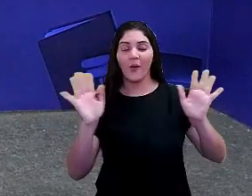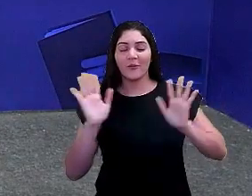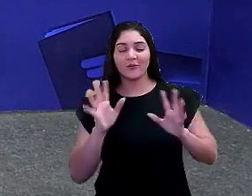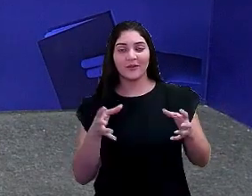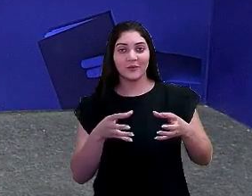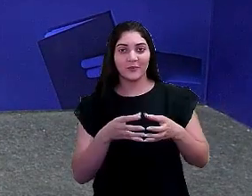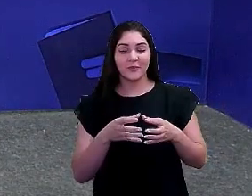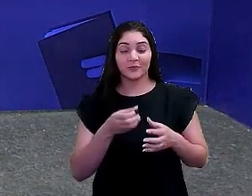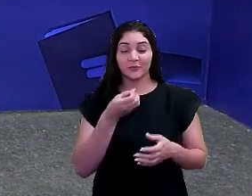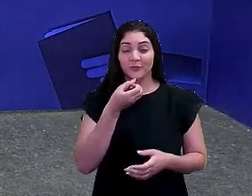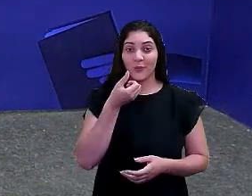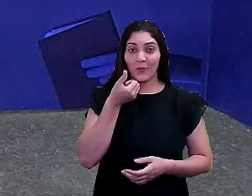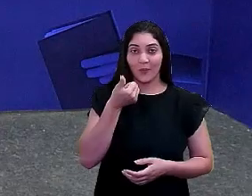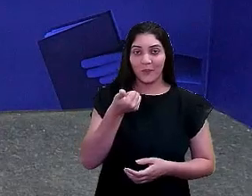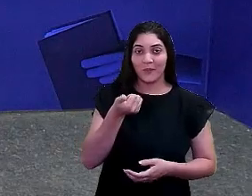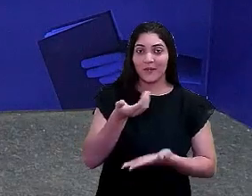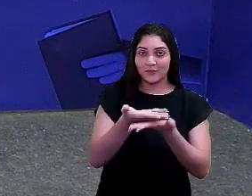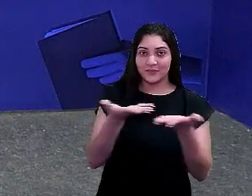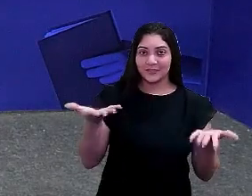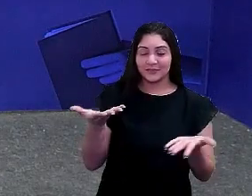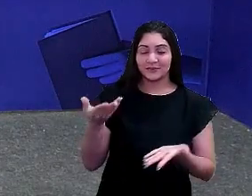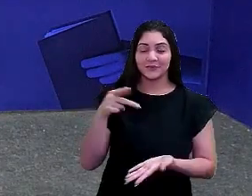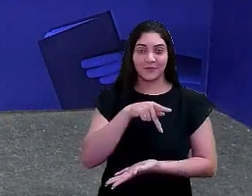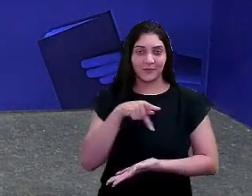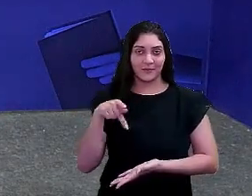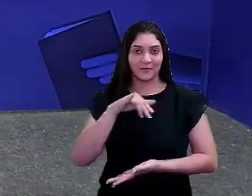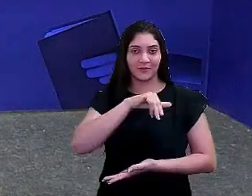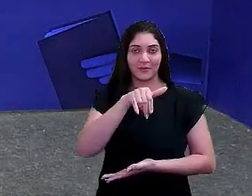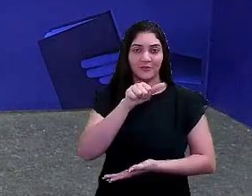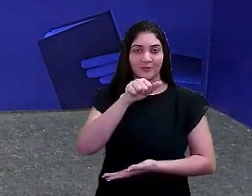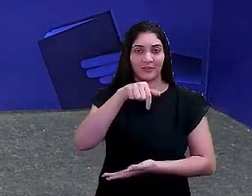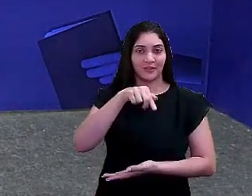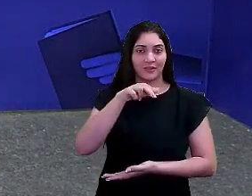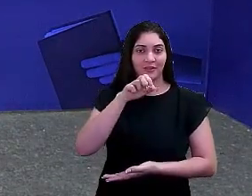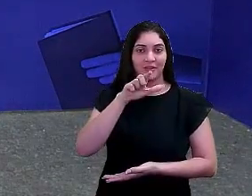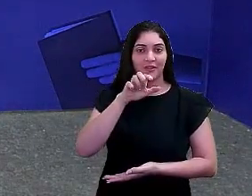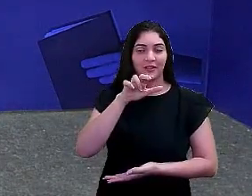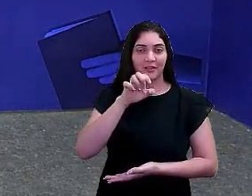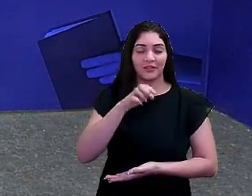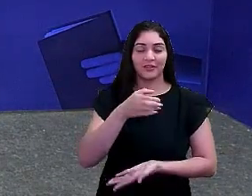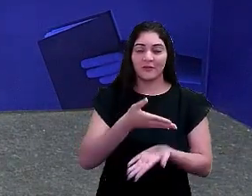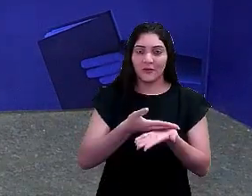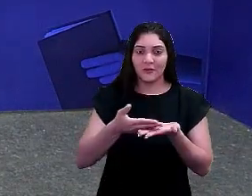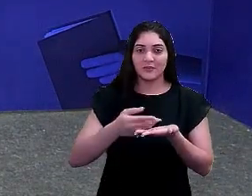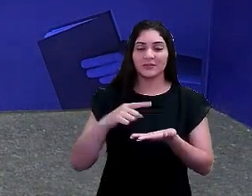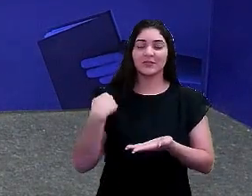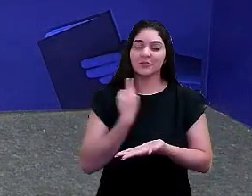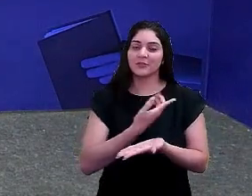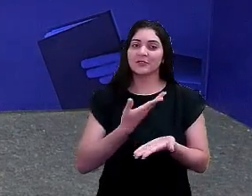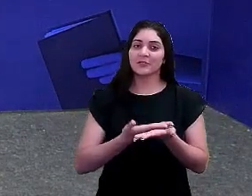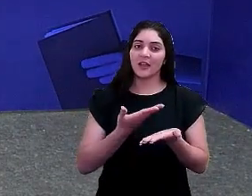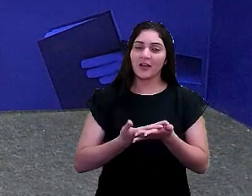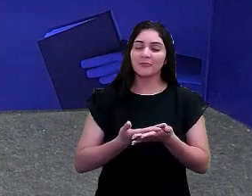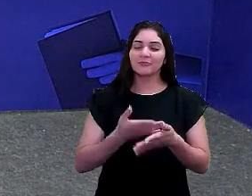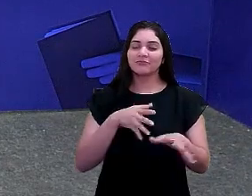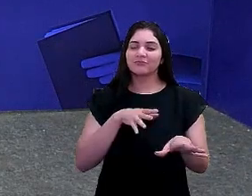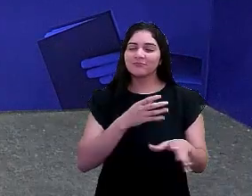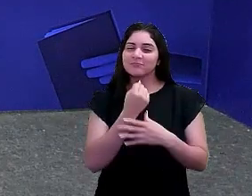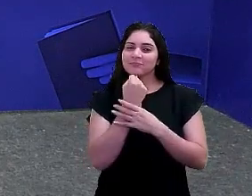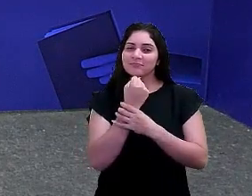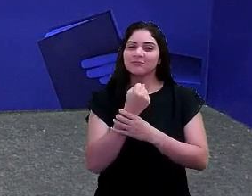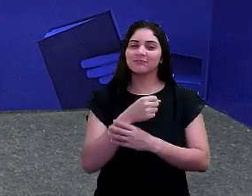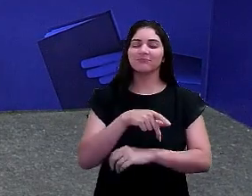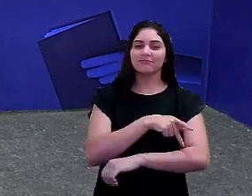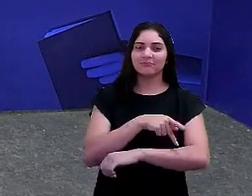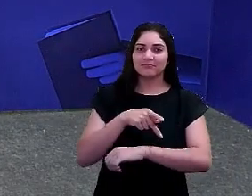galerinha, tudo bem com vocês? Eu sou a professora Jaqueline e a gente vai dar início à nossa aula de fortalecimento pedagógico. E na